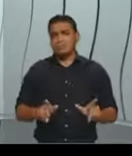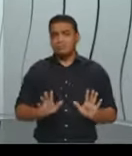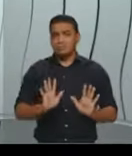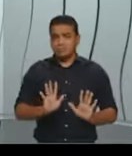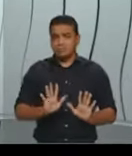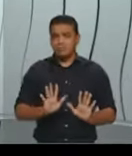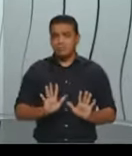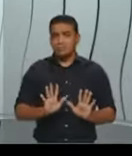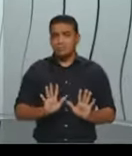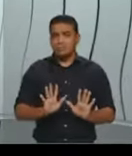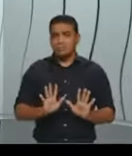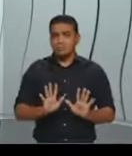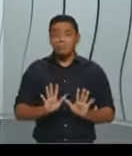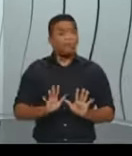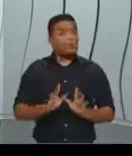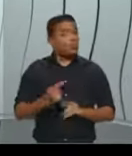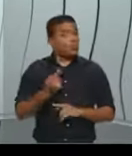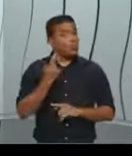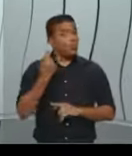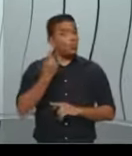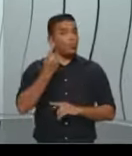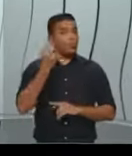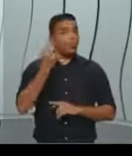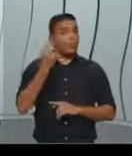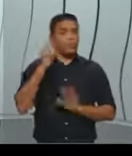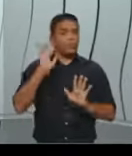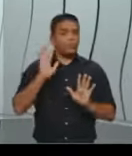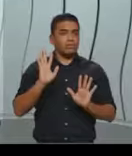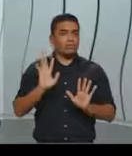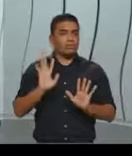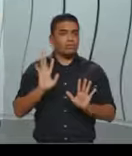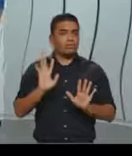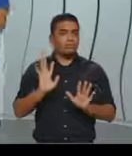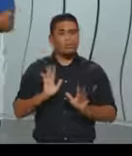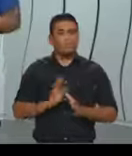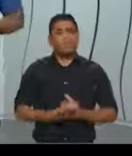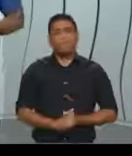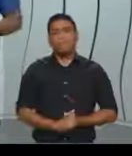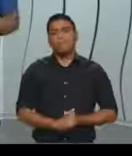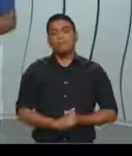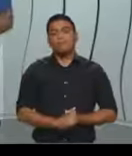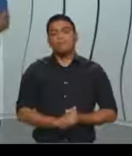algo único. Beleza? Vamos lá.